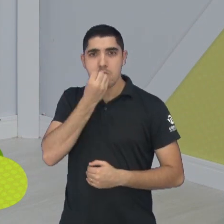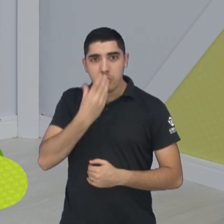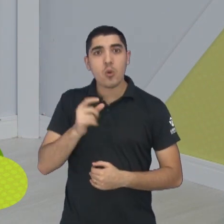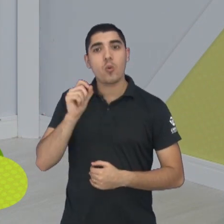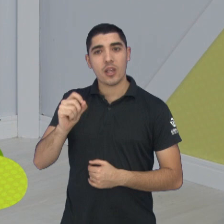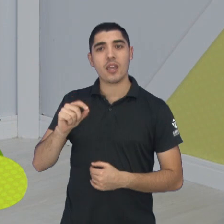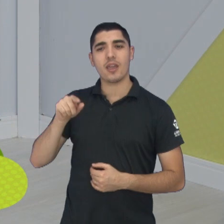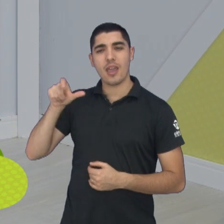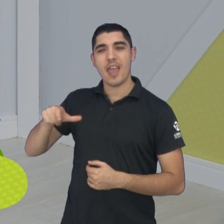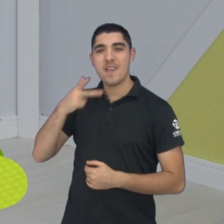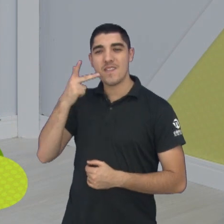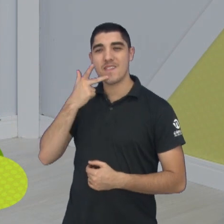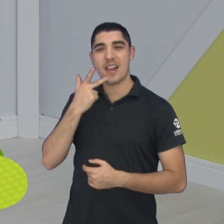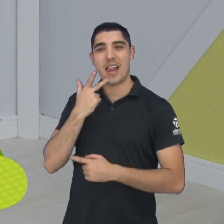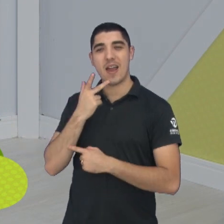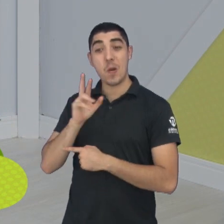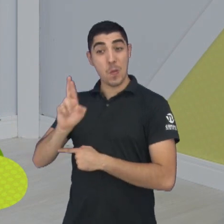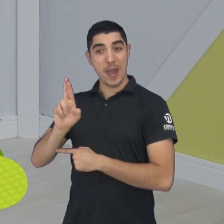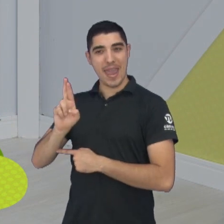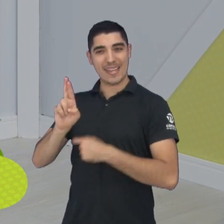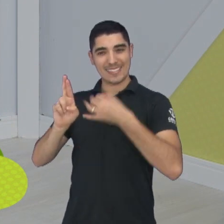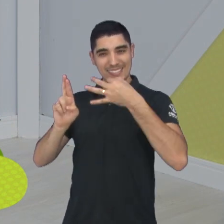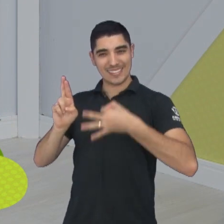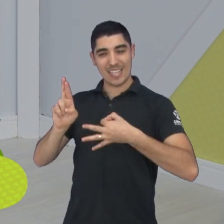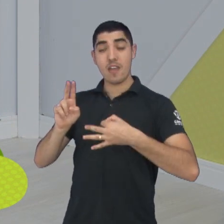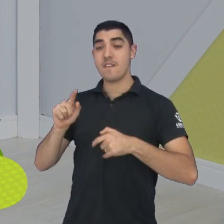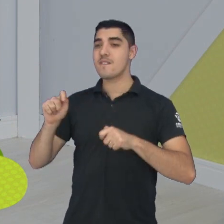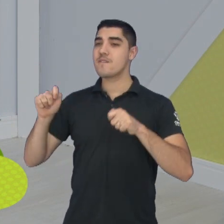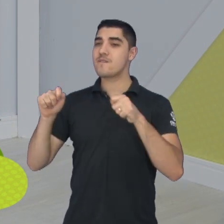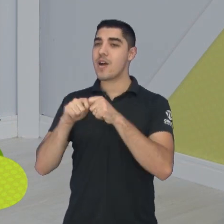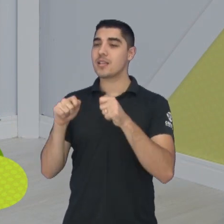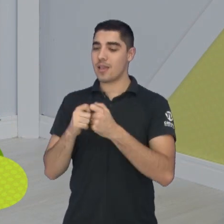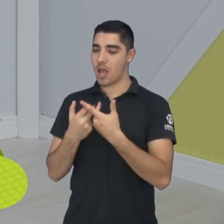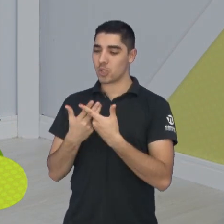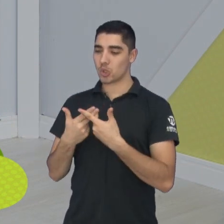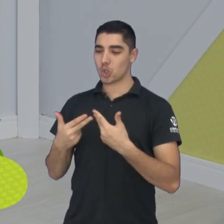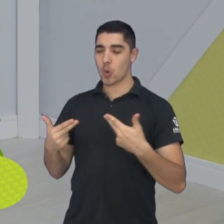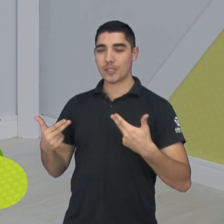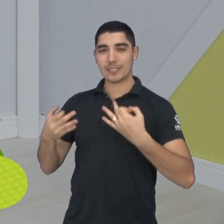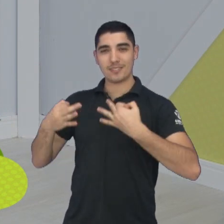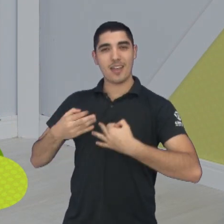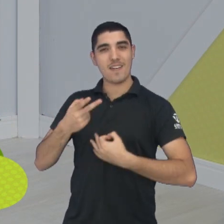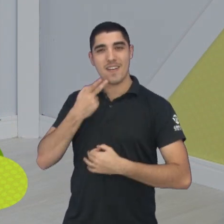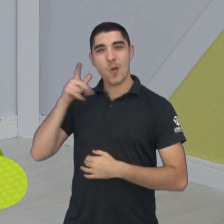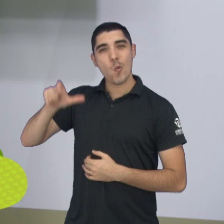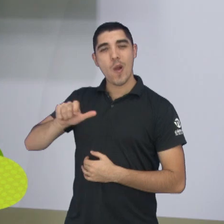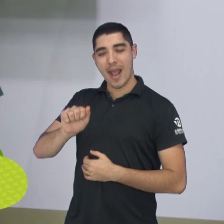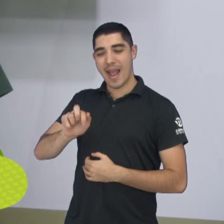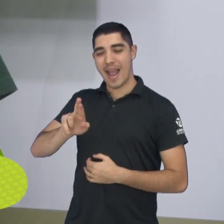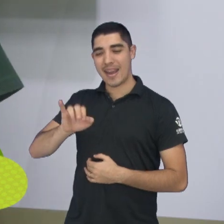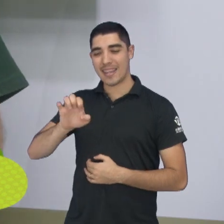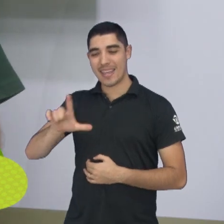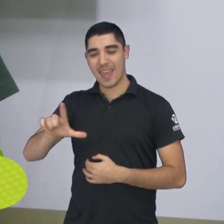Ariel, porque ele fala o R todo certinho, né? Vamos fazer as coisas e tudo mais. É muito bacana o nosso querido Ariel, hein, Brunão? É um morango de Atibaia que deixa ele assim.